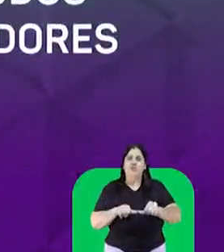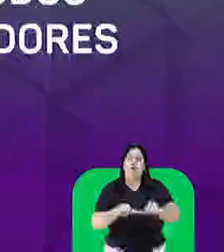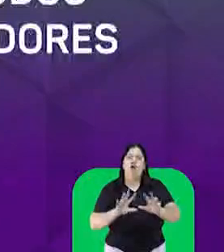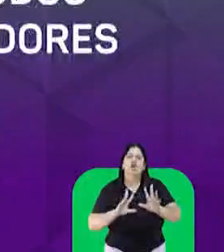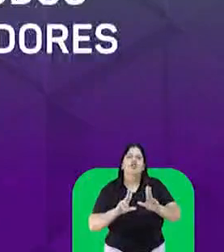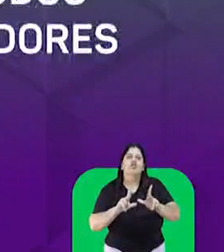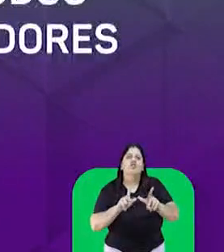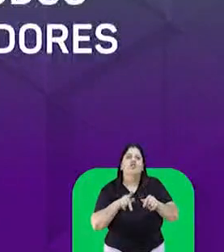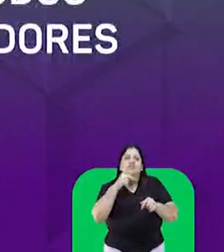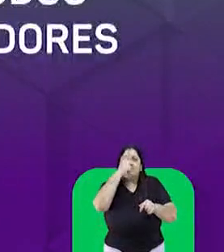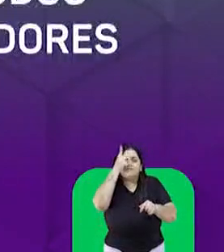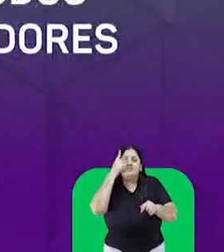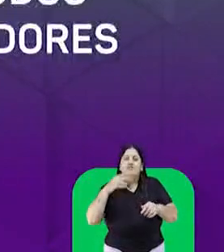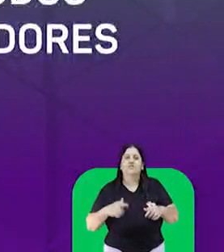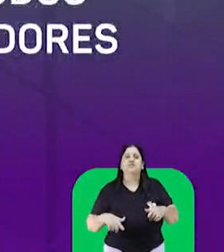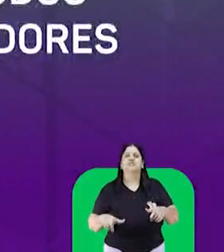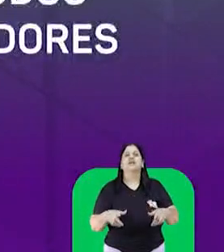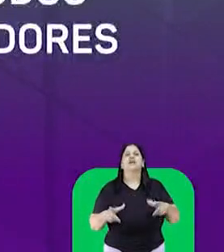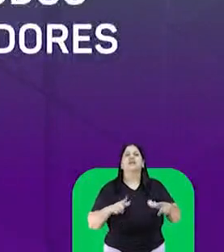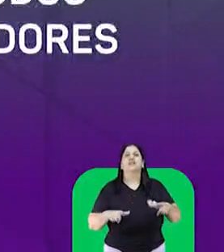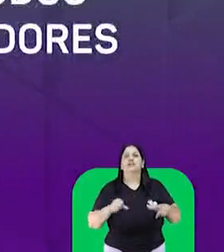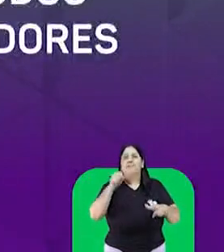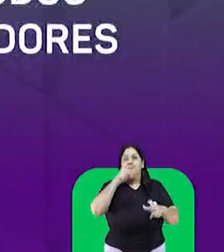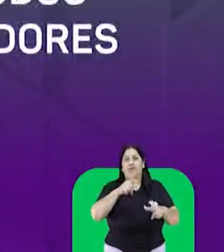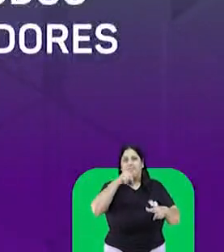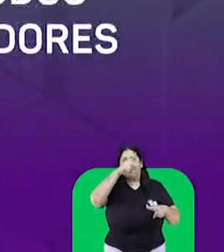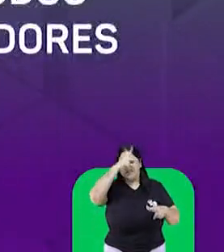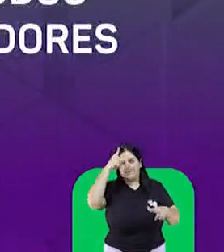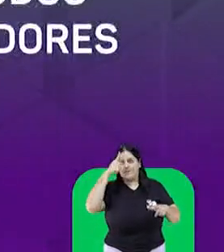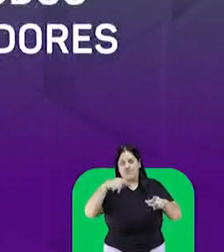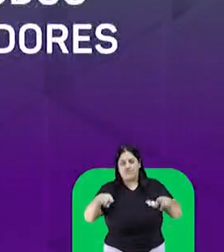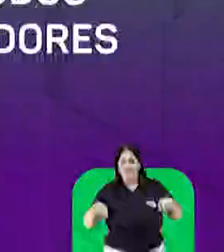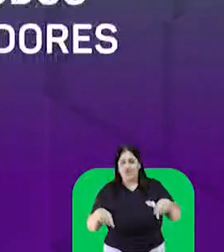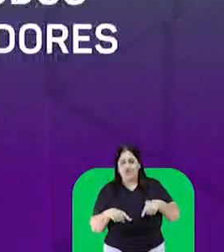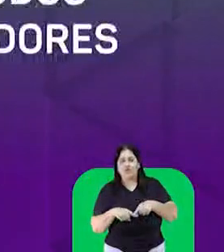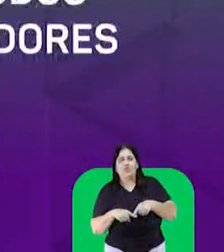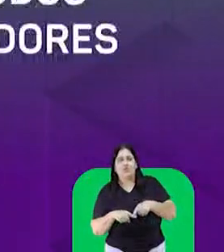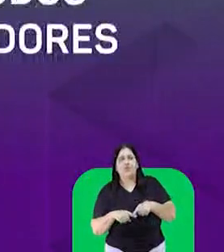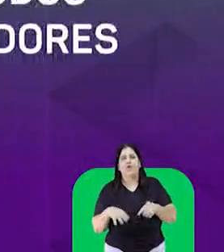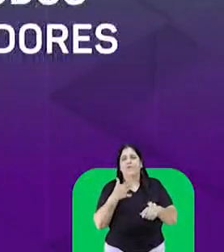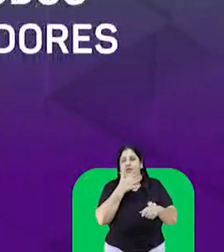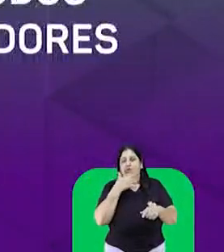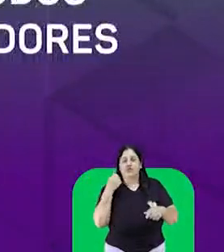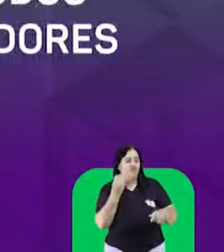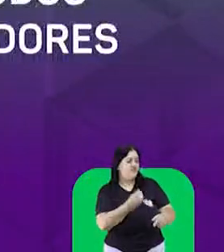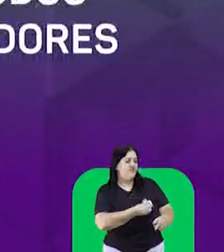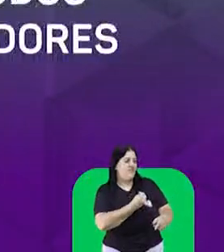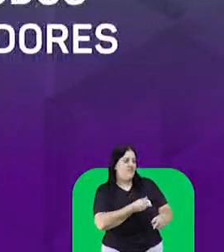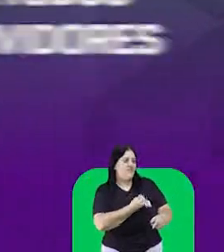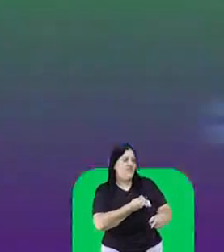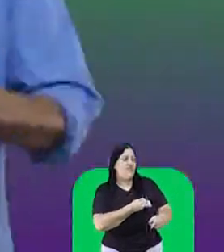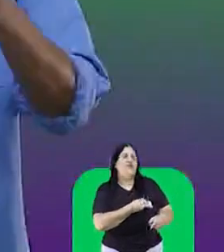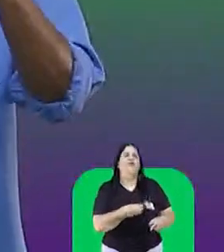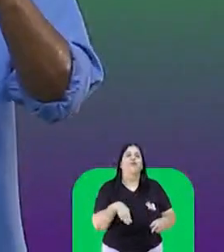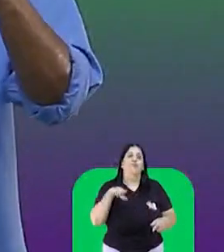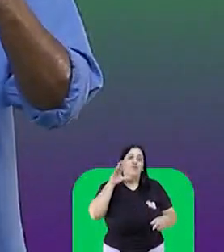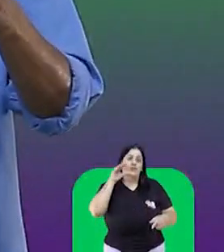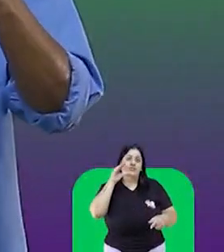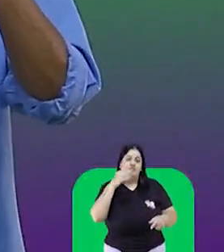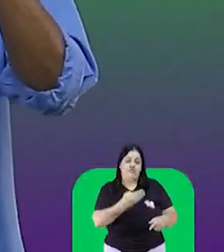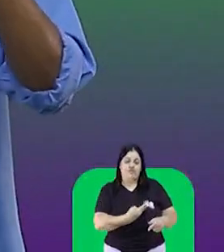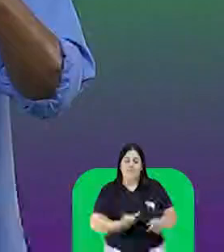todos os servidores transferindo milhões de reais anualmente em benefícios e melhorando as suas vidas os